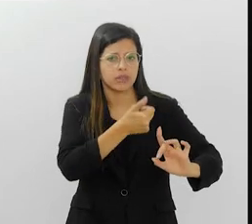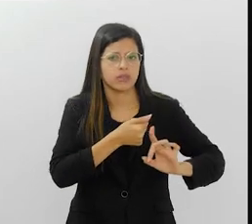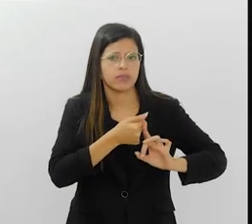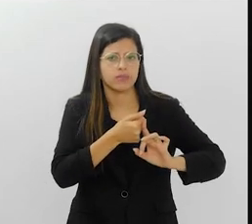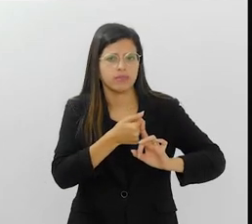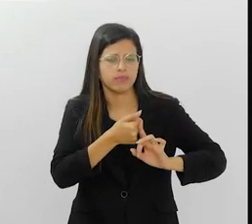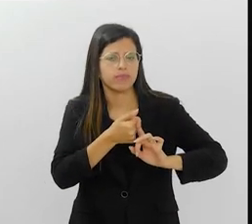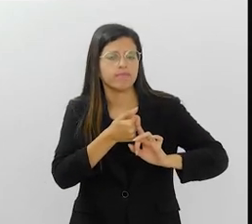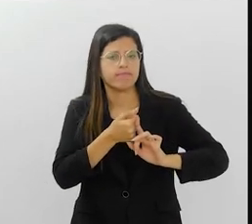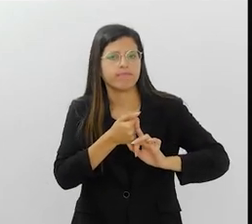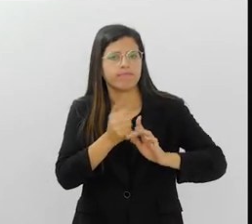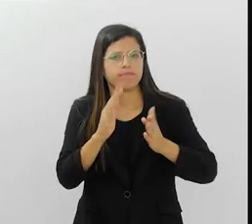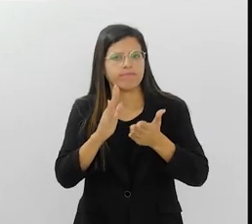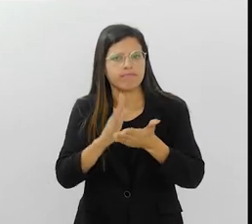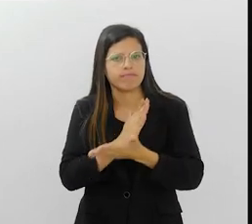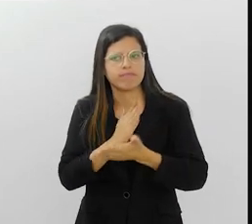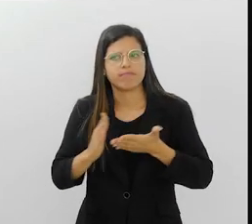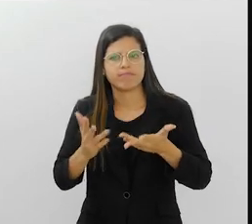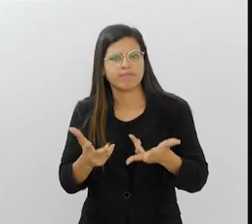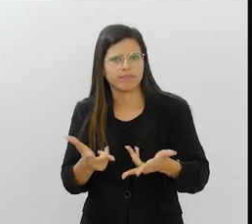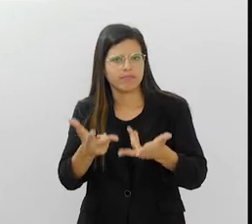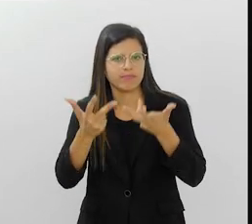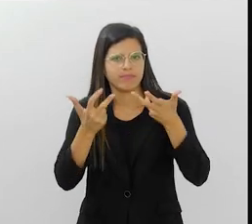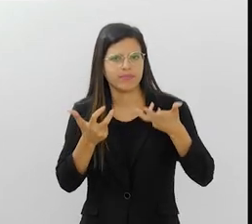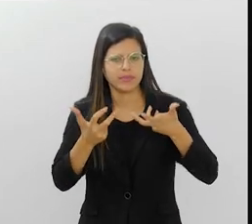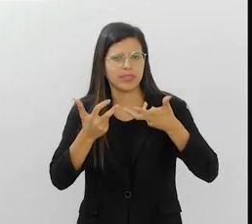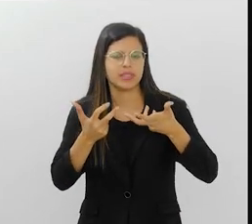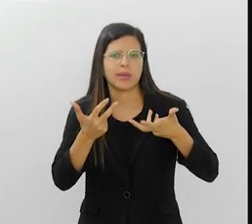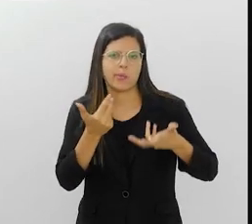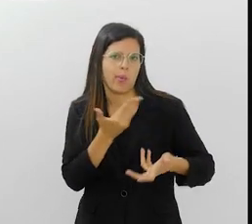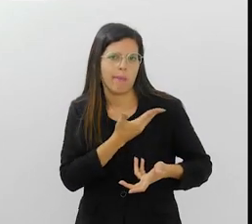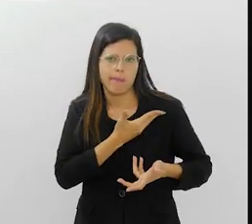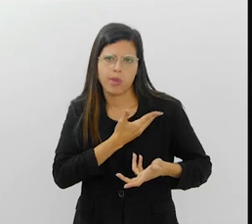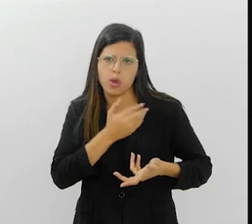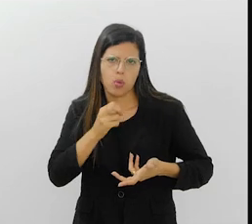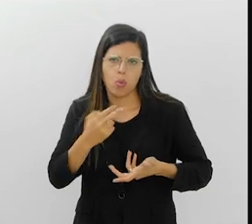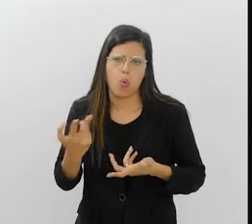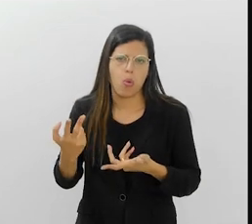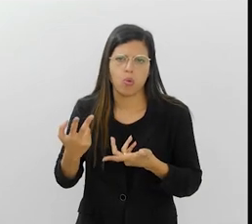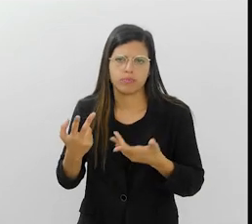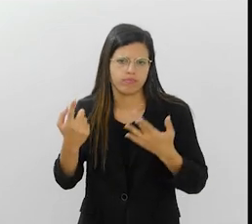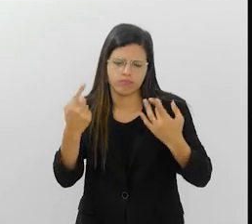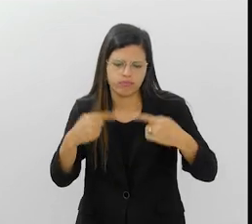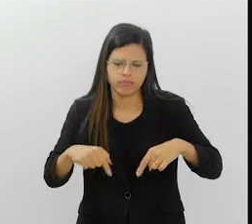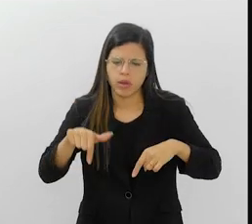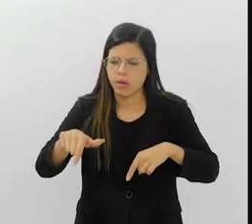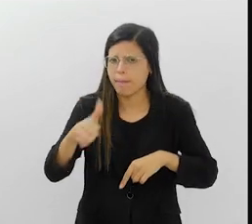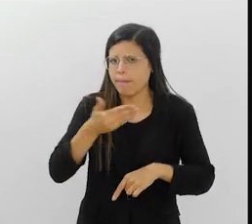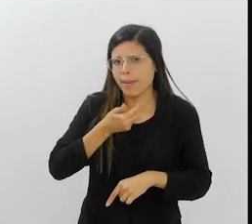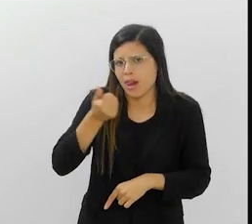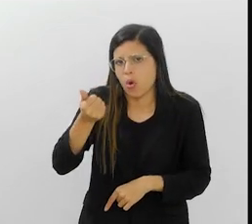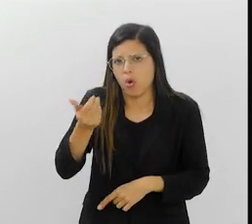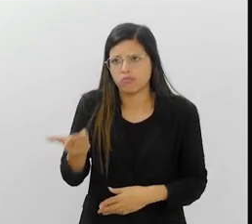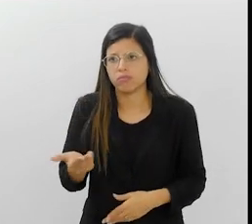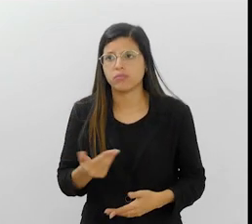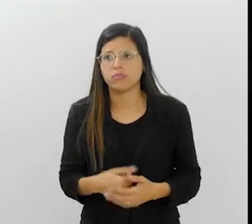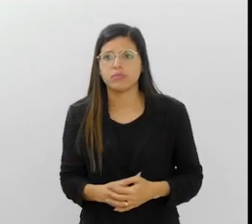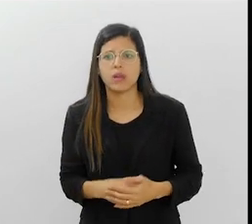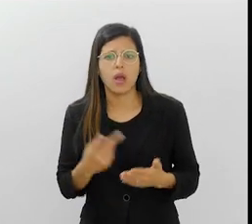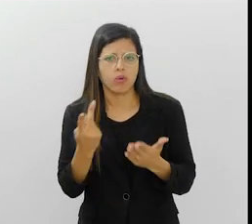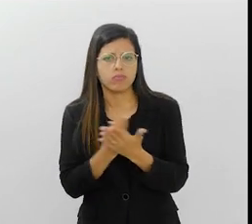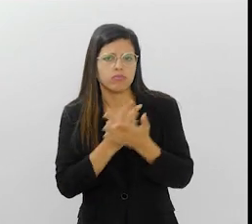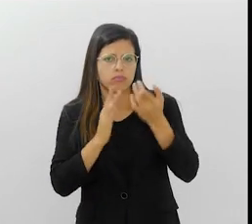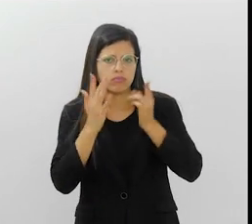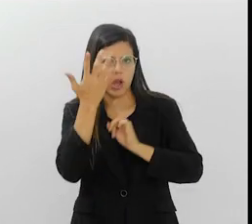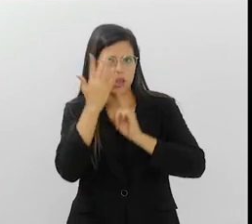arte. E a gente, às vezes, percebe que o amigo, o adversário foi melhor, cara. Verdade. Isso acontece muito